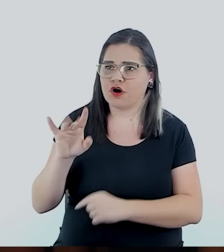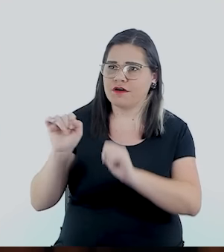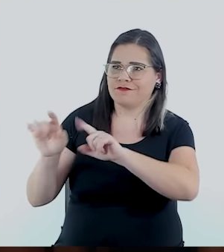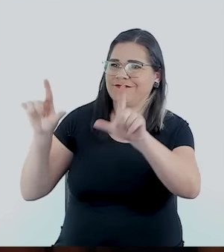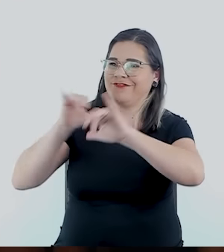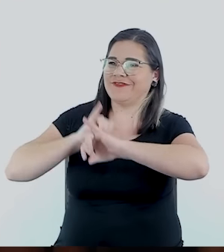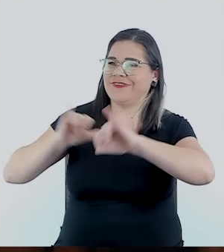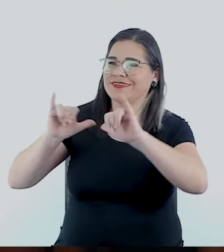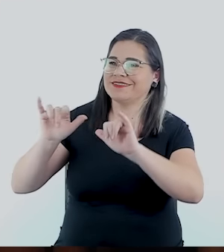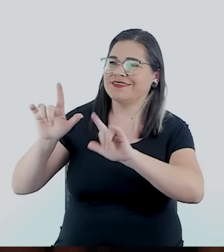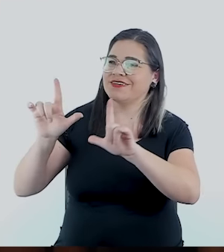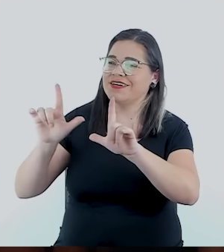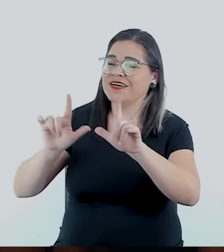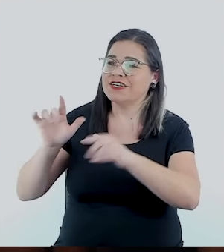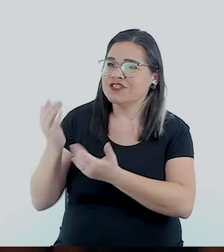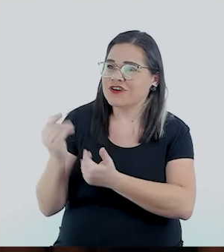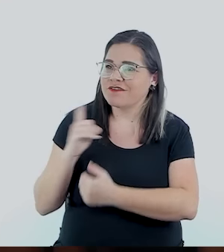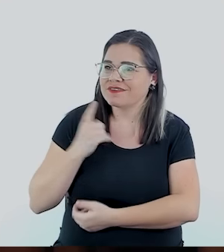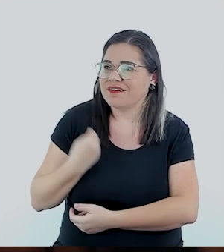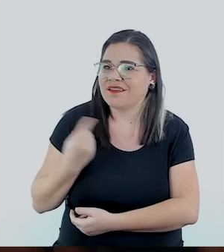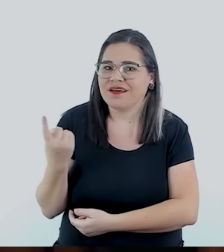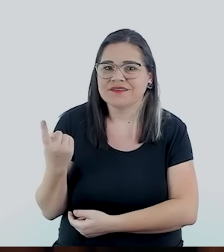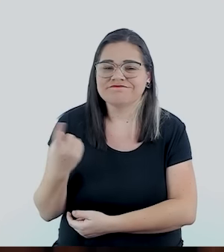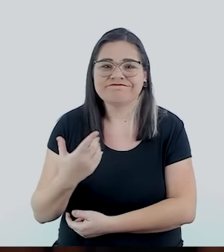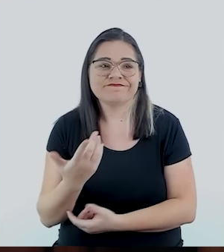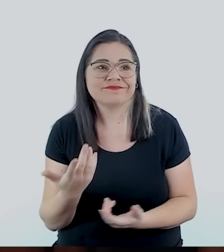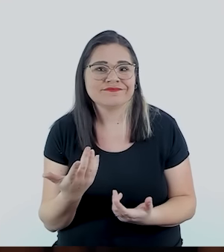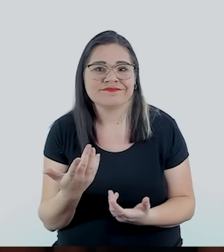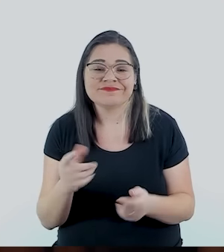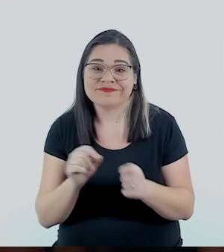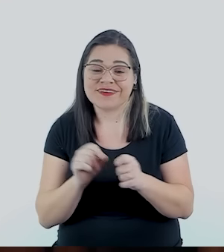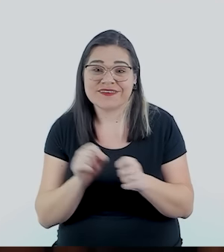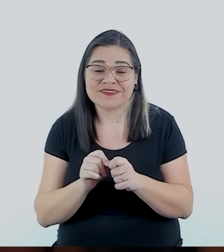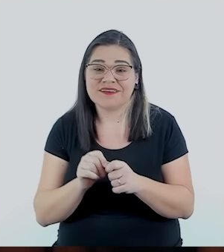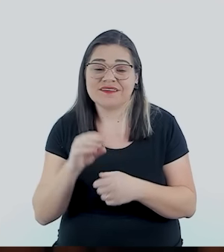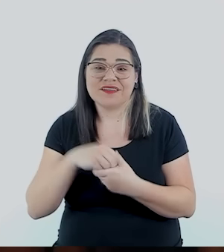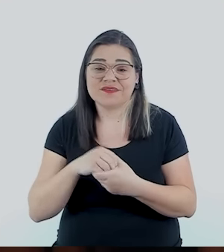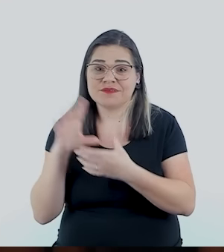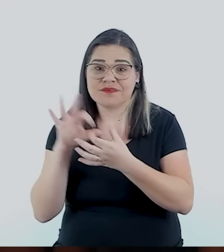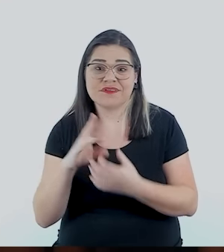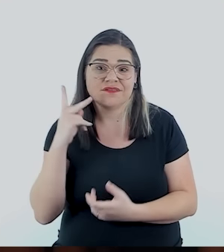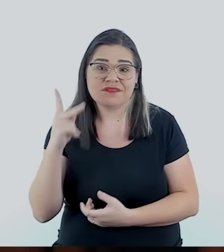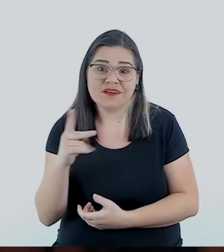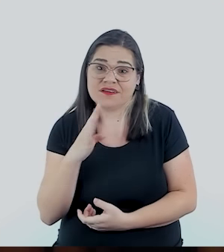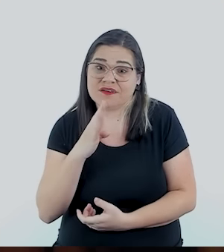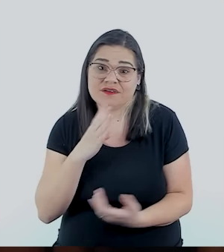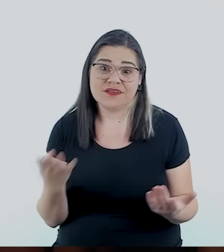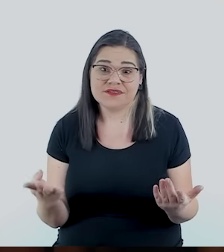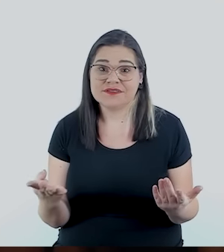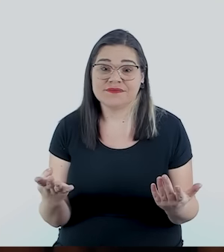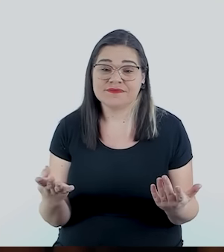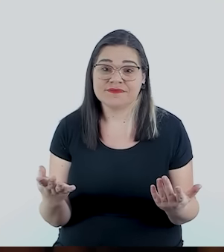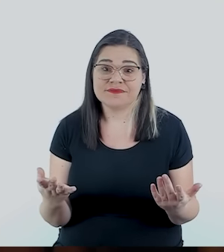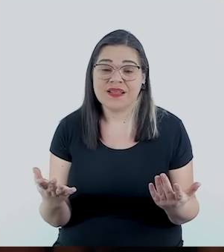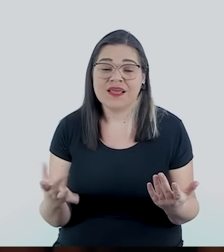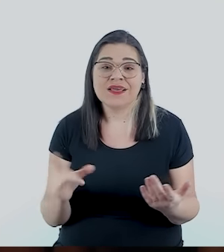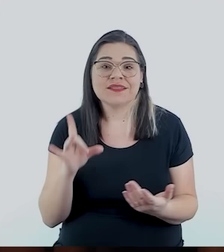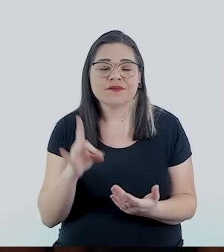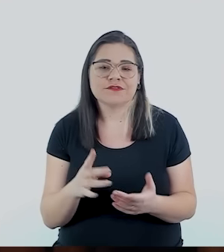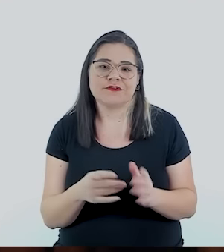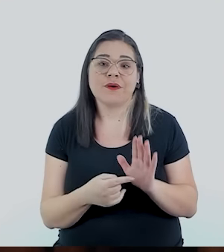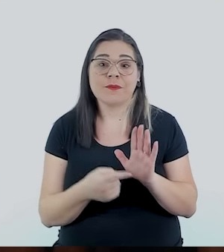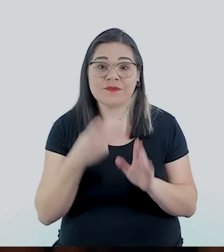no time de recrutamento de seleção RH e tudo ele vai fazer a realidade dele que ele conhece né E aí só trazendo o